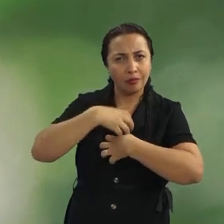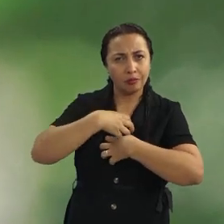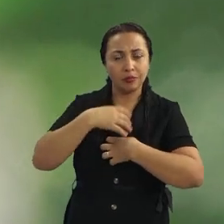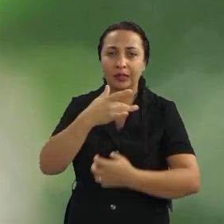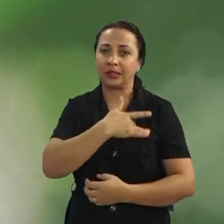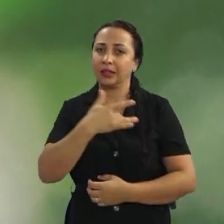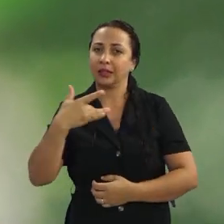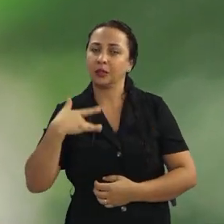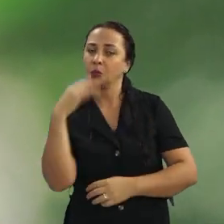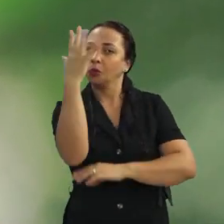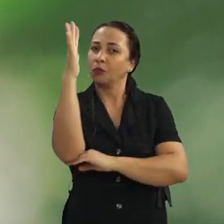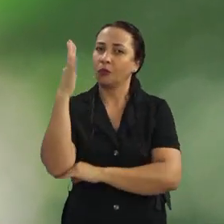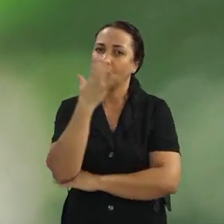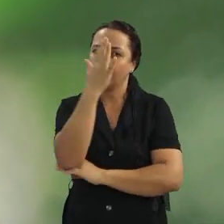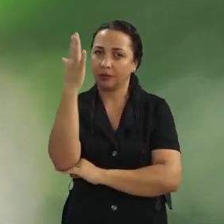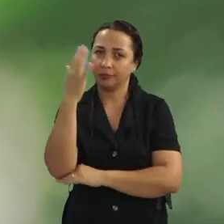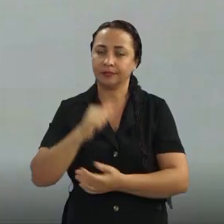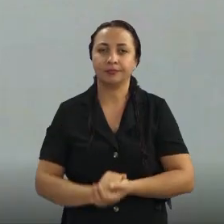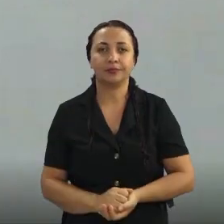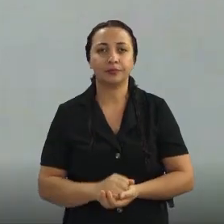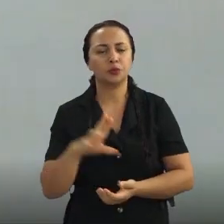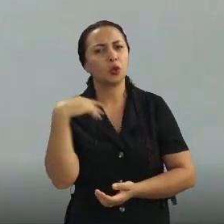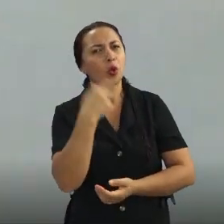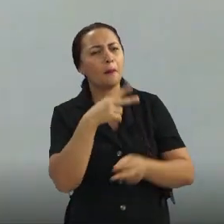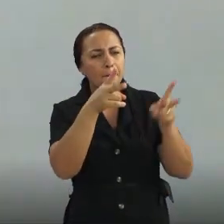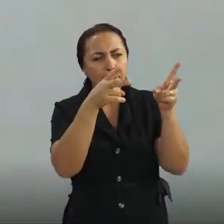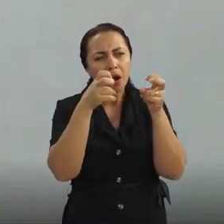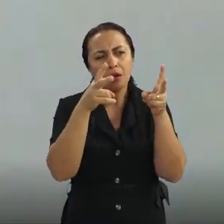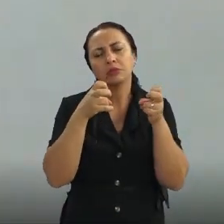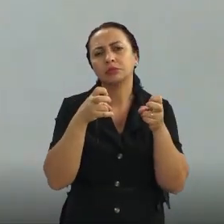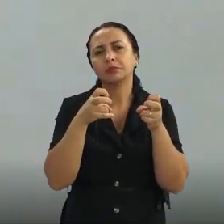da saúde das florestas